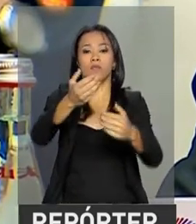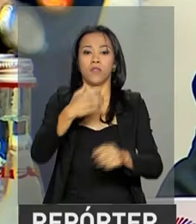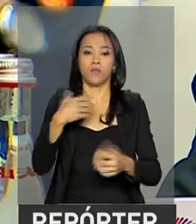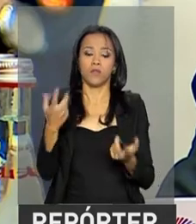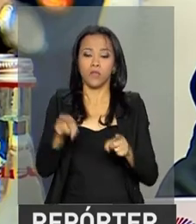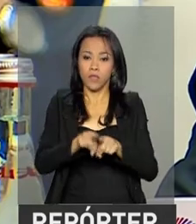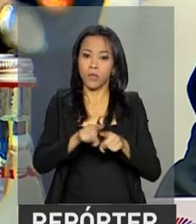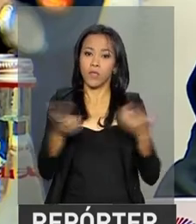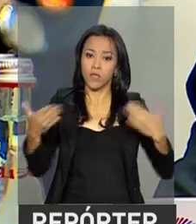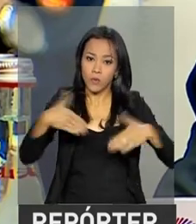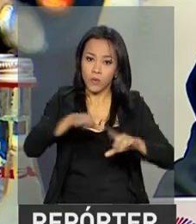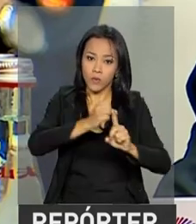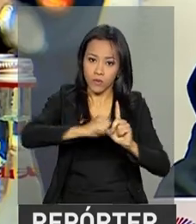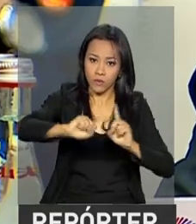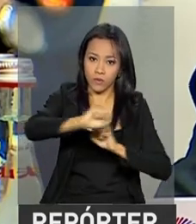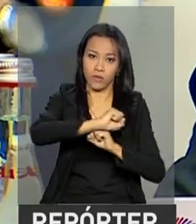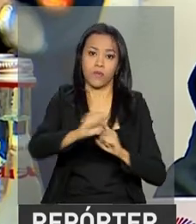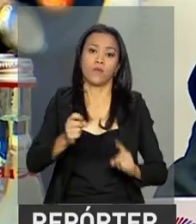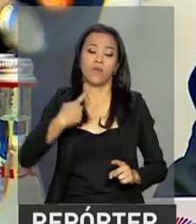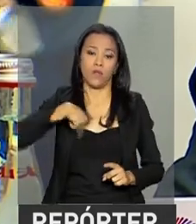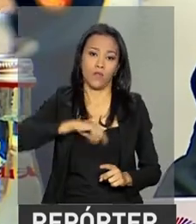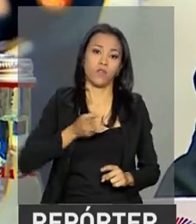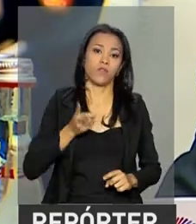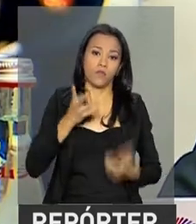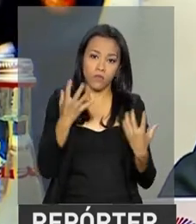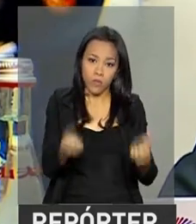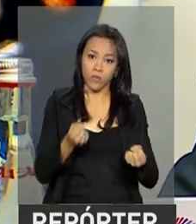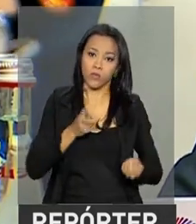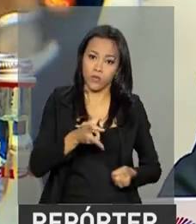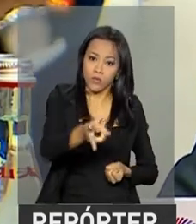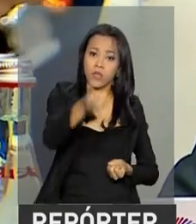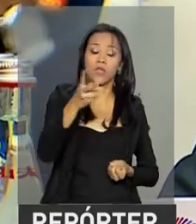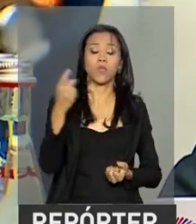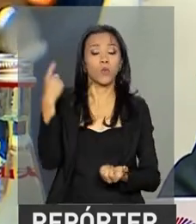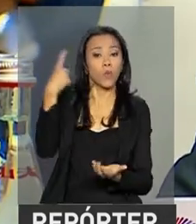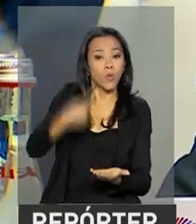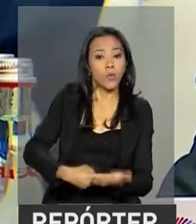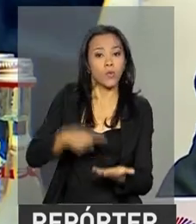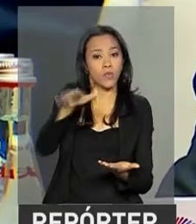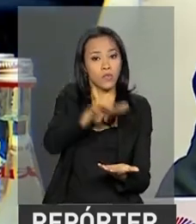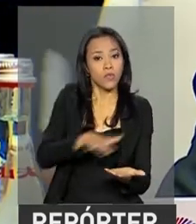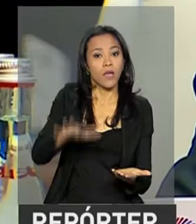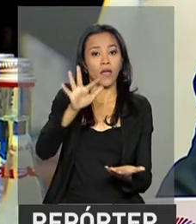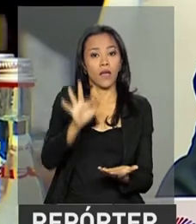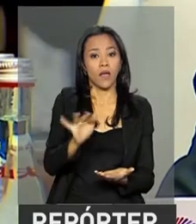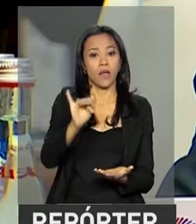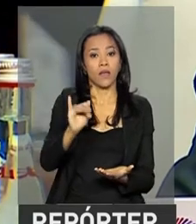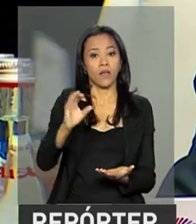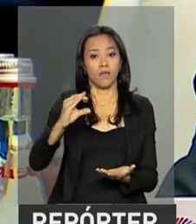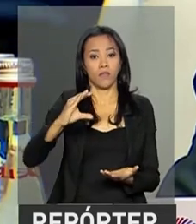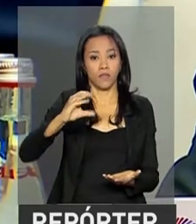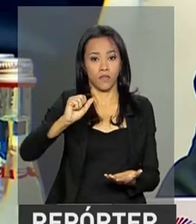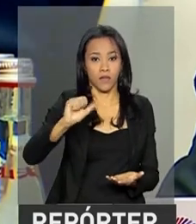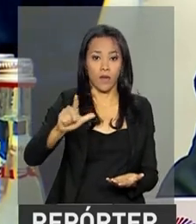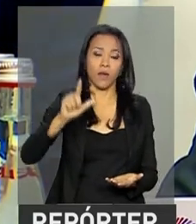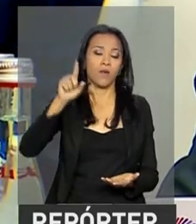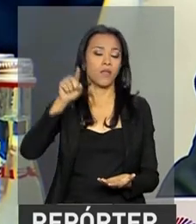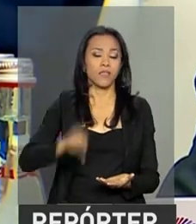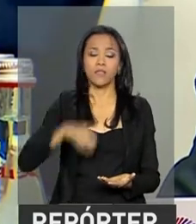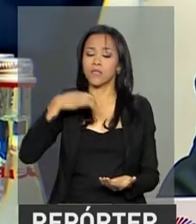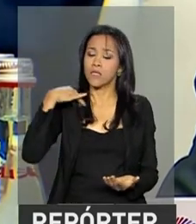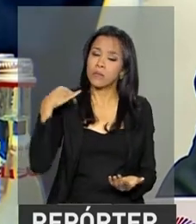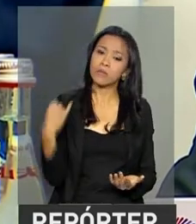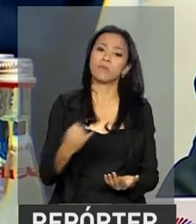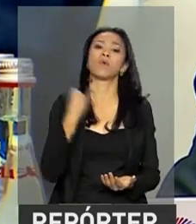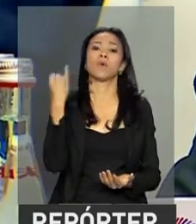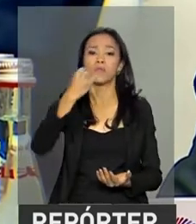pressuposto era, e segue sendo, o de que a responsabilidade fiscal é imprescindível para o efetivo